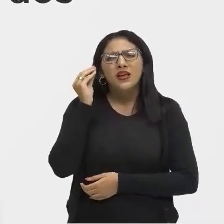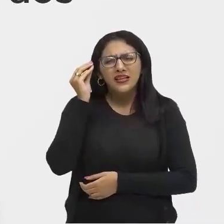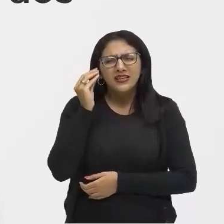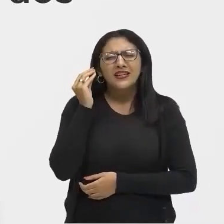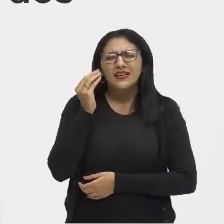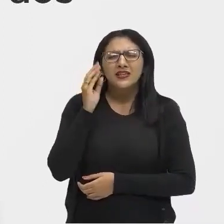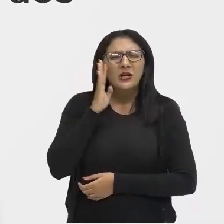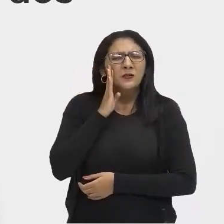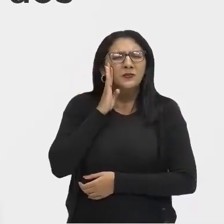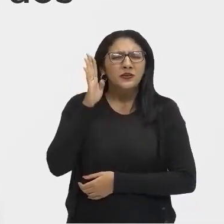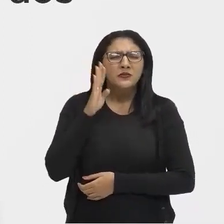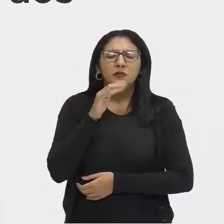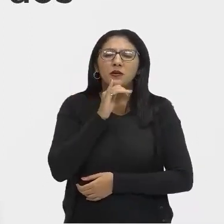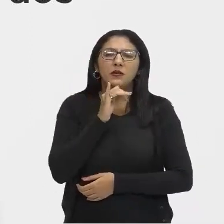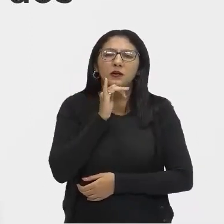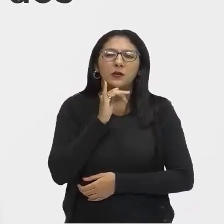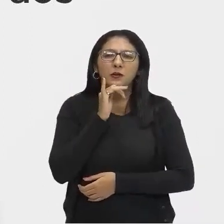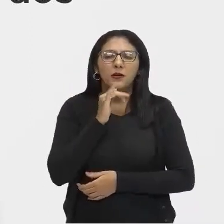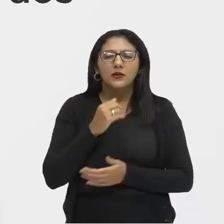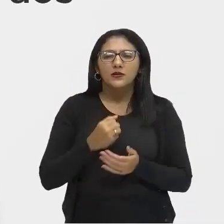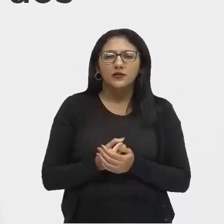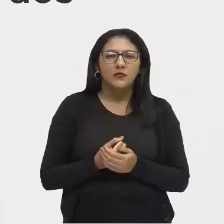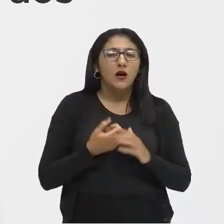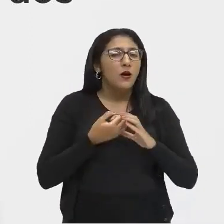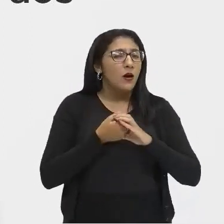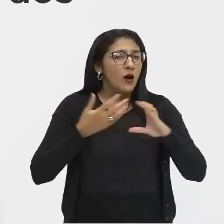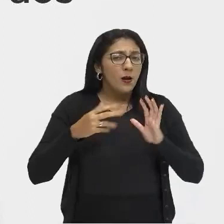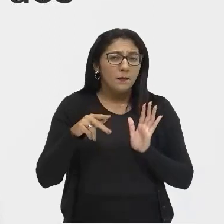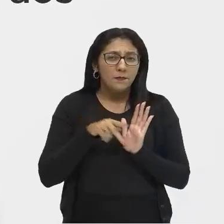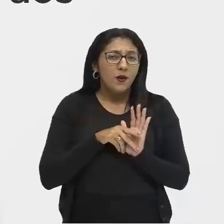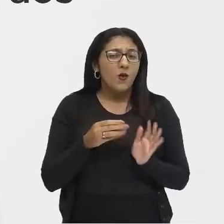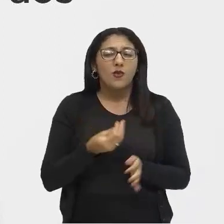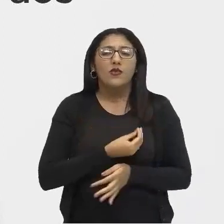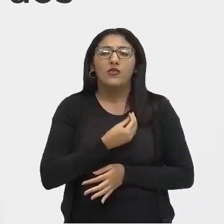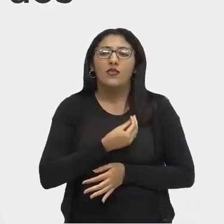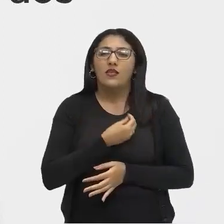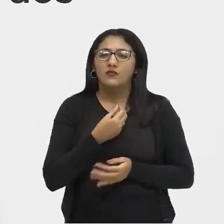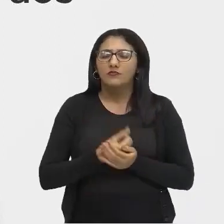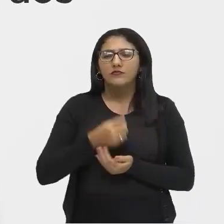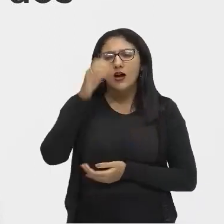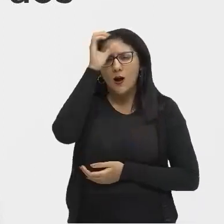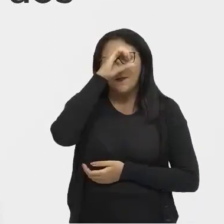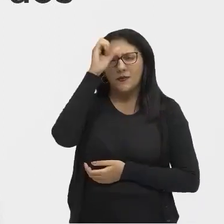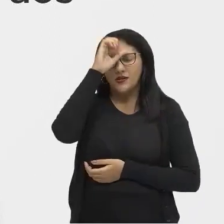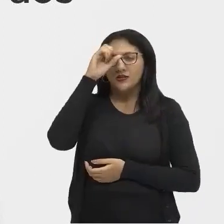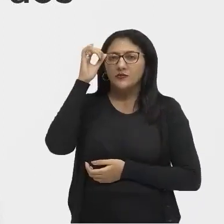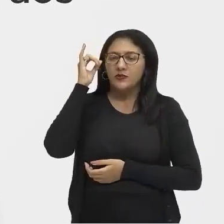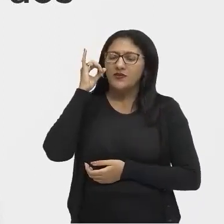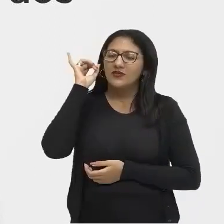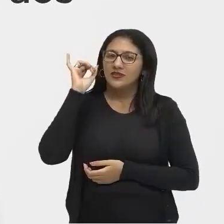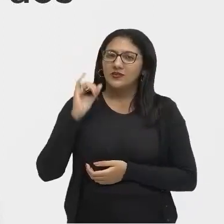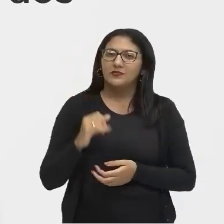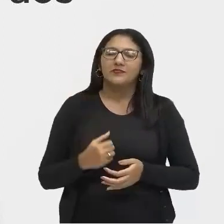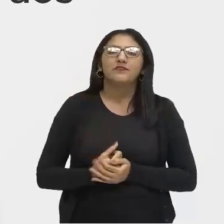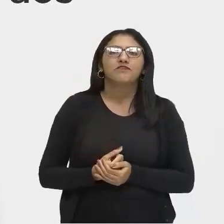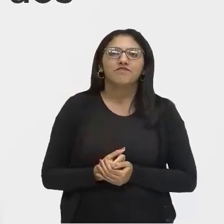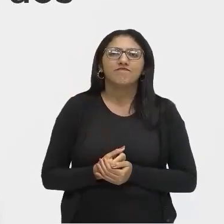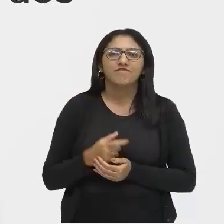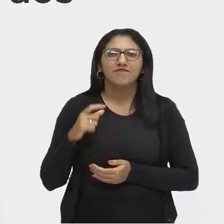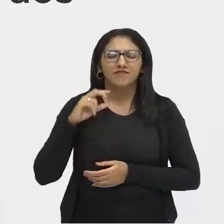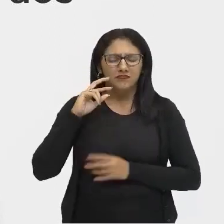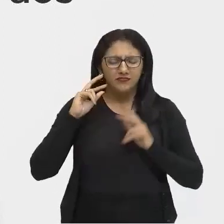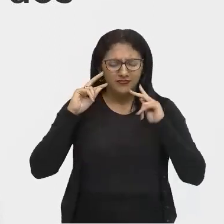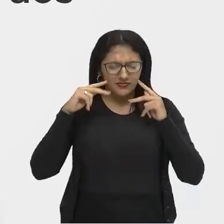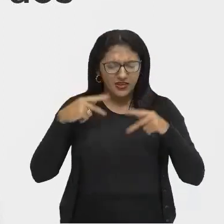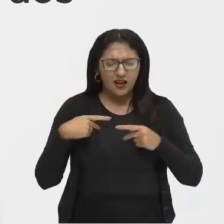direta com frustração, um aspecto da vida que aprendemos a evitar a qualquer custo. Cobramos tanto de